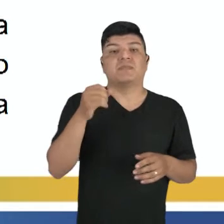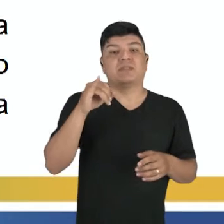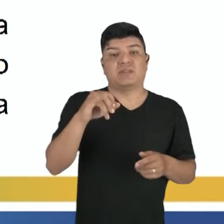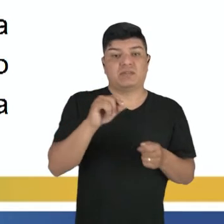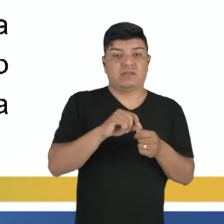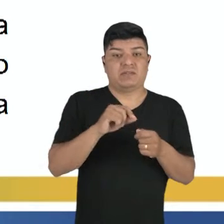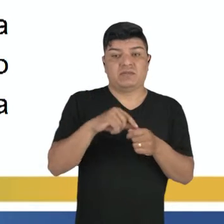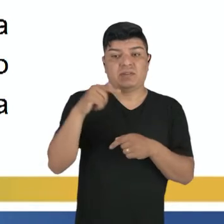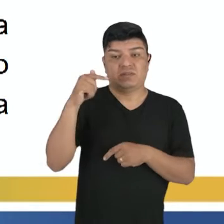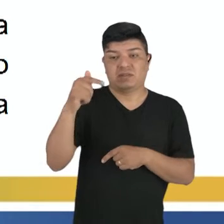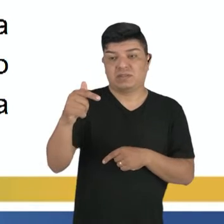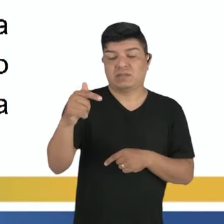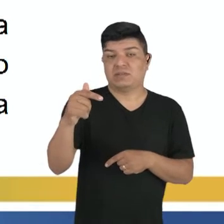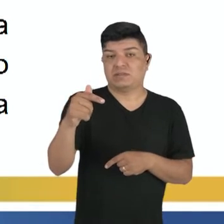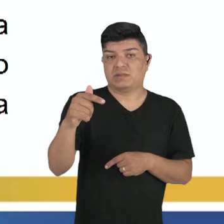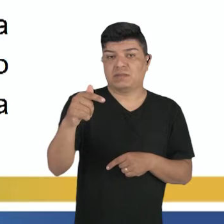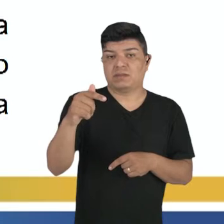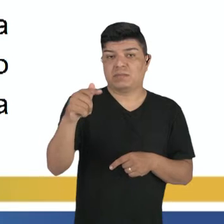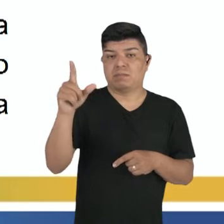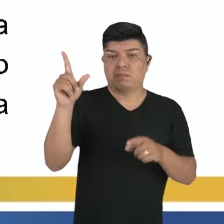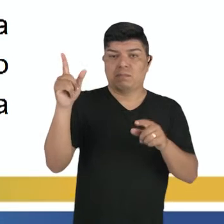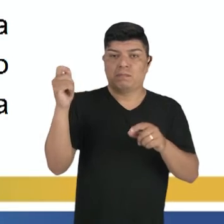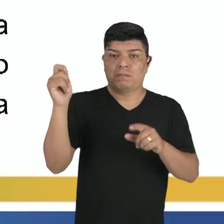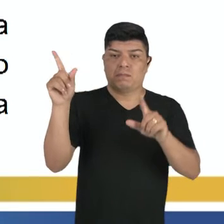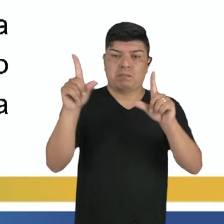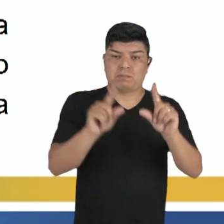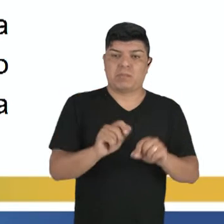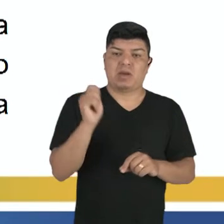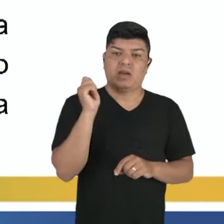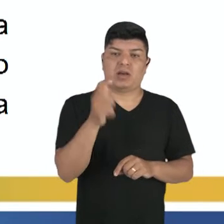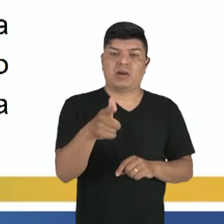escrever 7. Se for menor que 8,